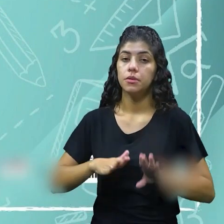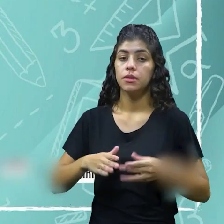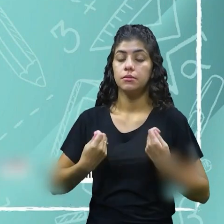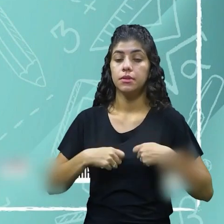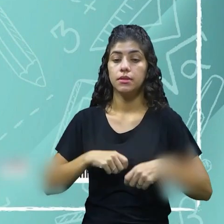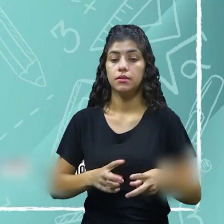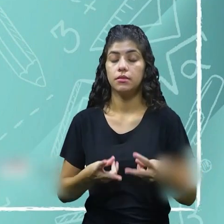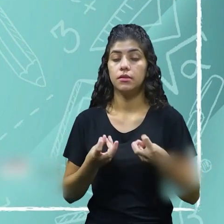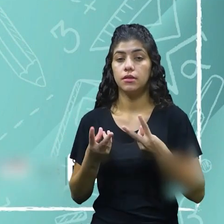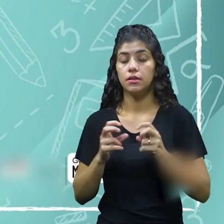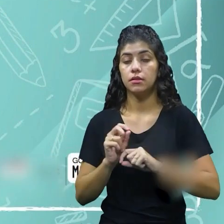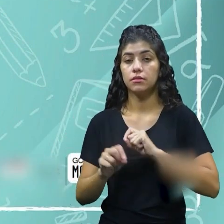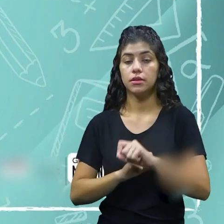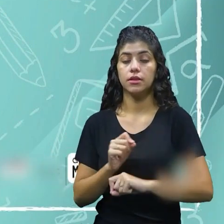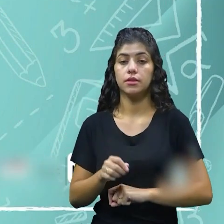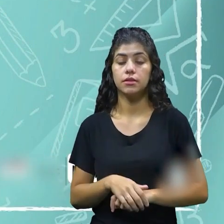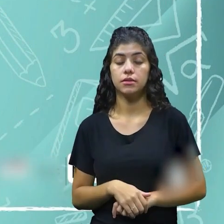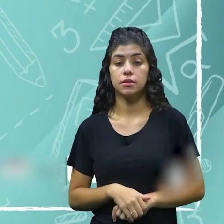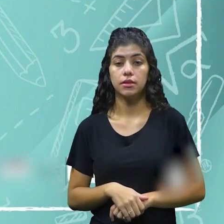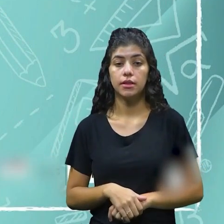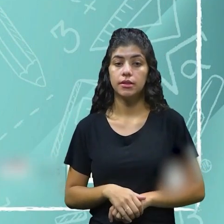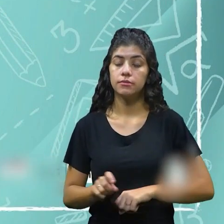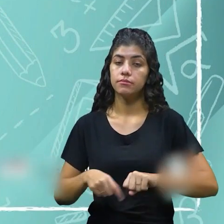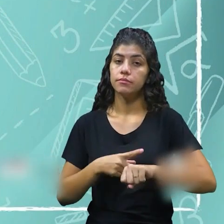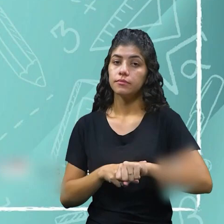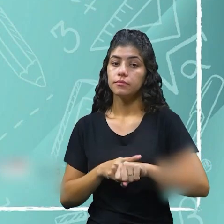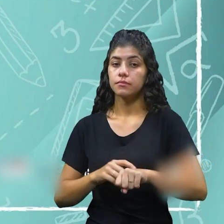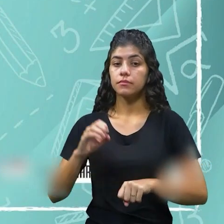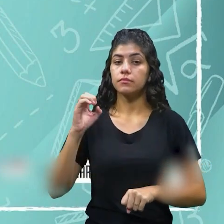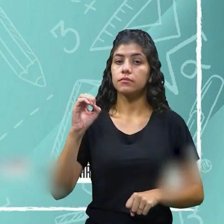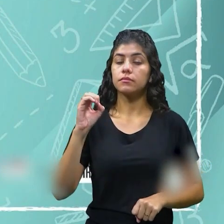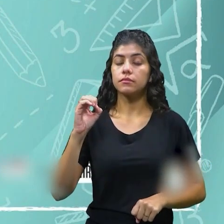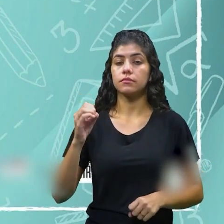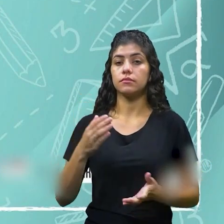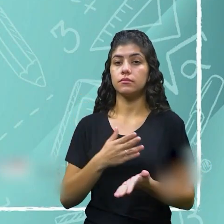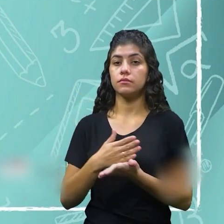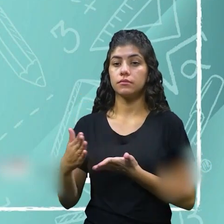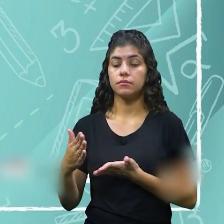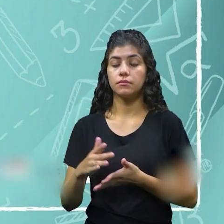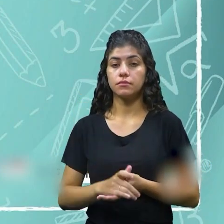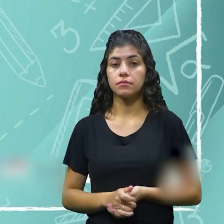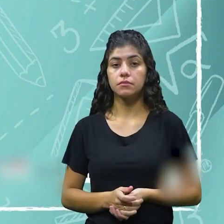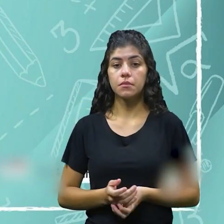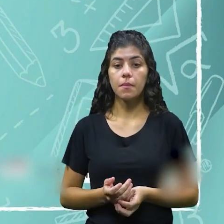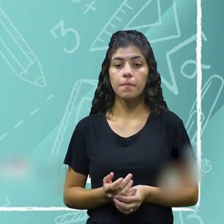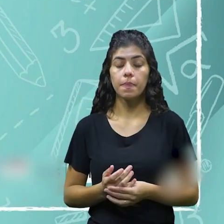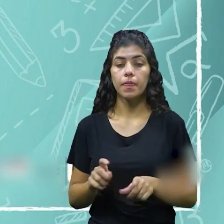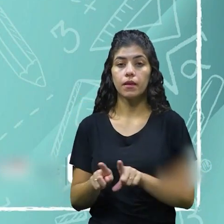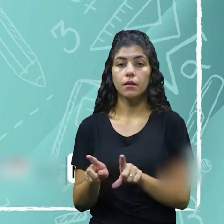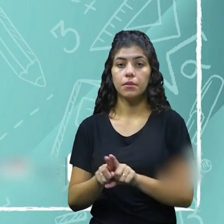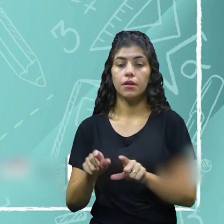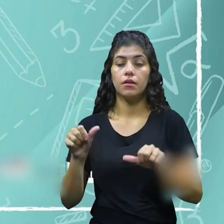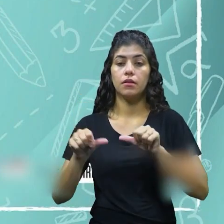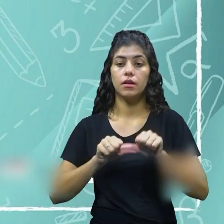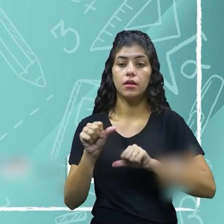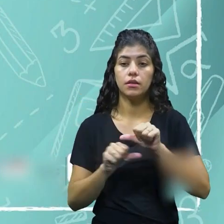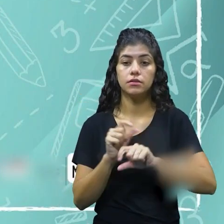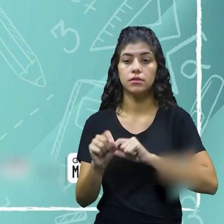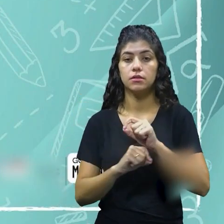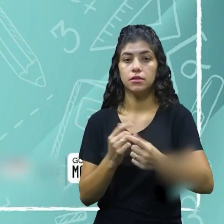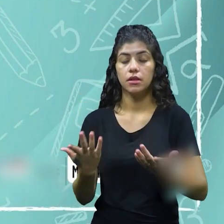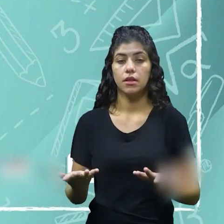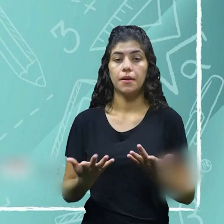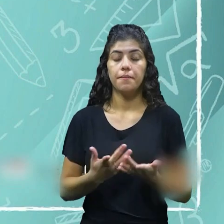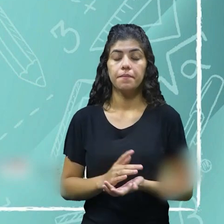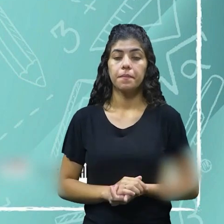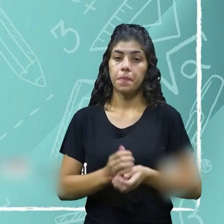deve-se orientar a trajetória e adotar um ponto zero como de origem. E a variação da posição de